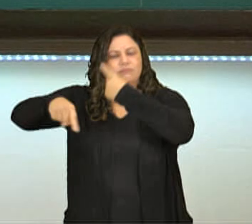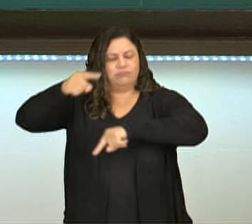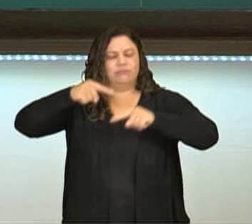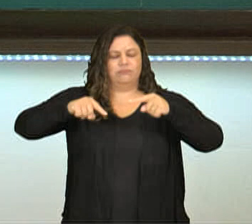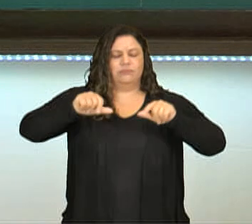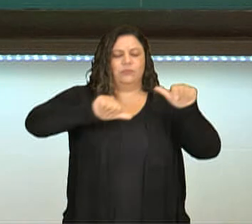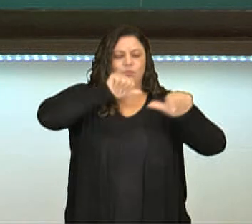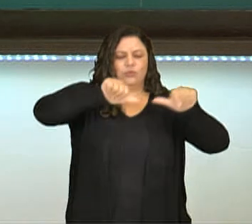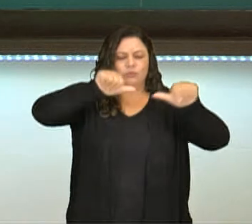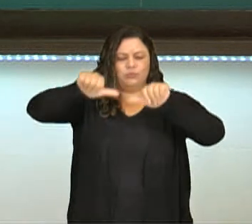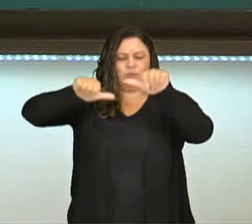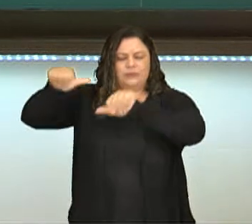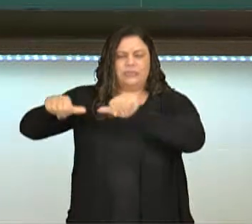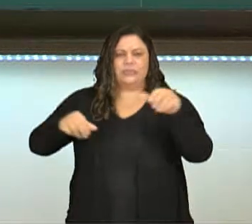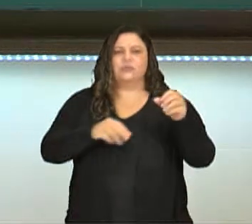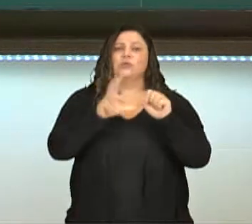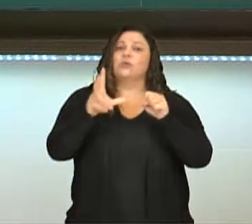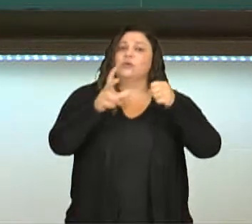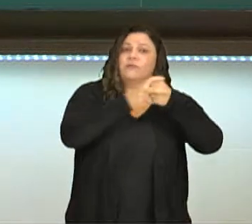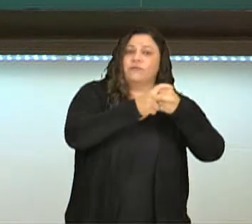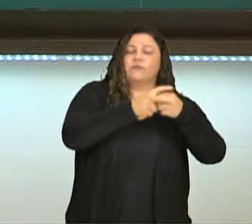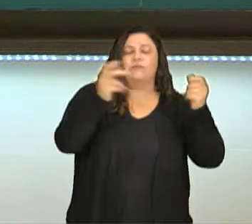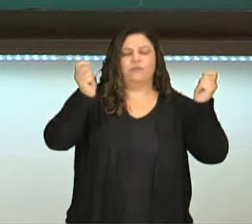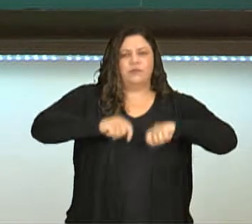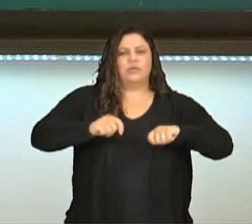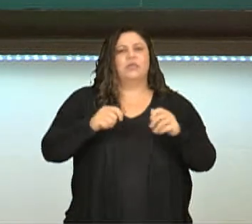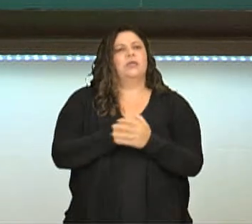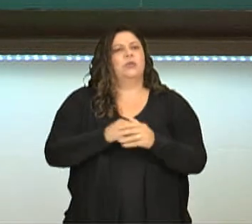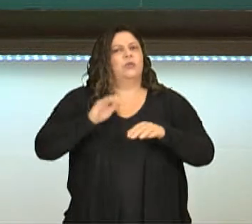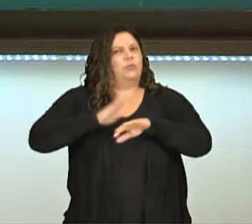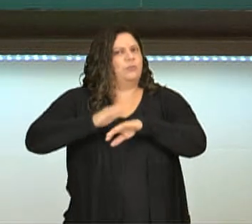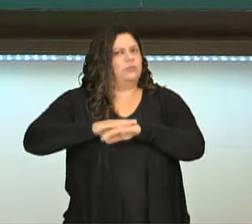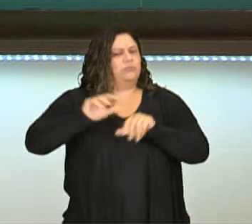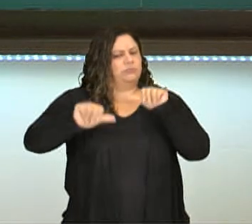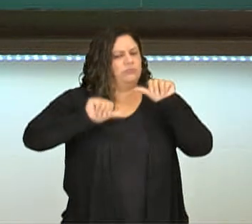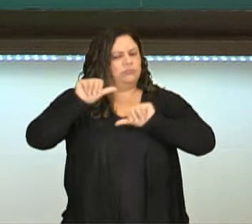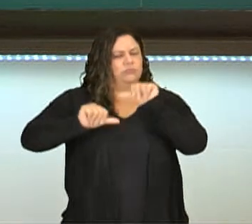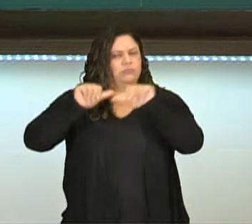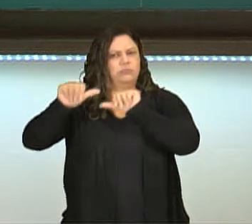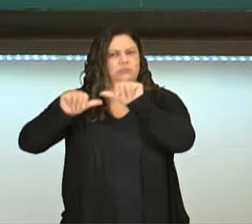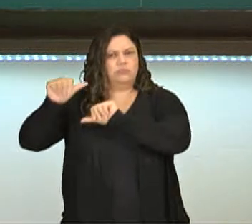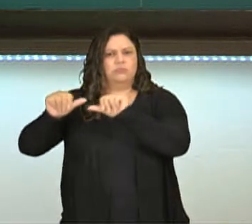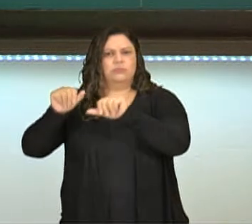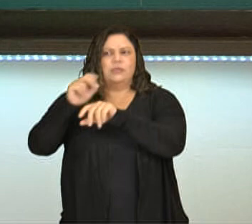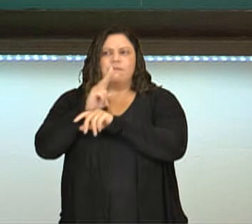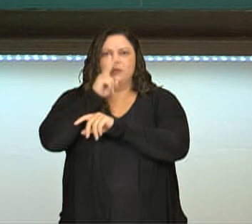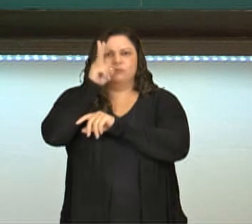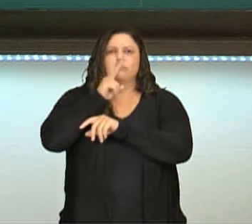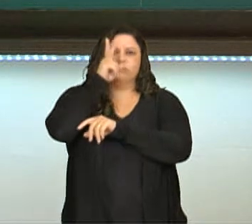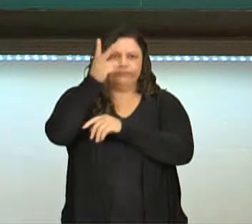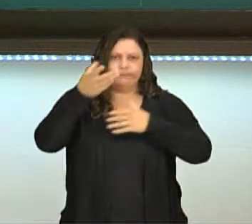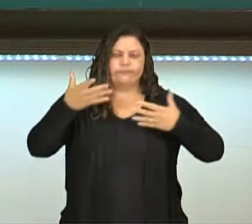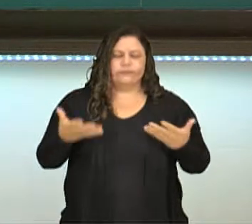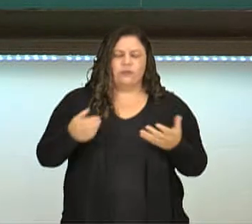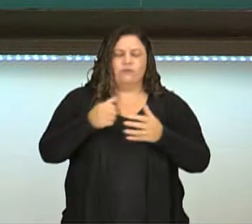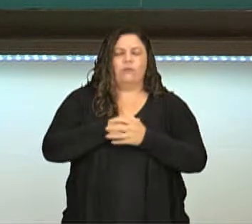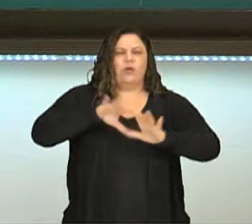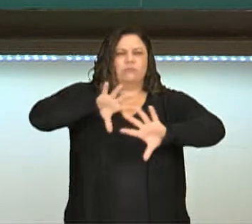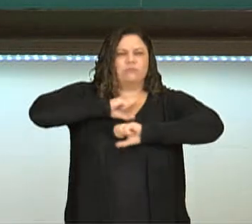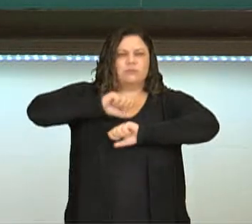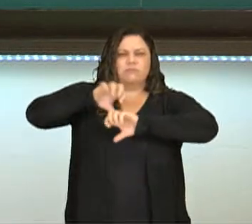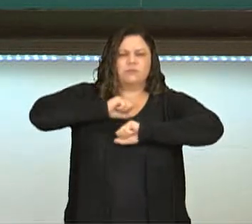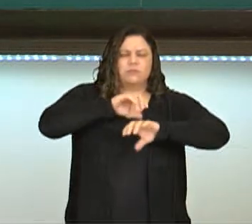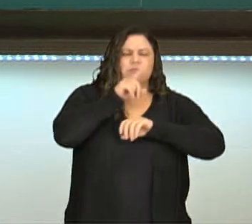vírus, de um modo geral, que está tornando eles, em alguns casos, assim, bem mais virulentos, ou seja, a infecção deles está se tornando